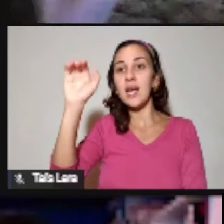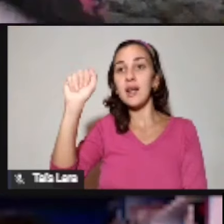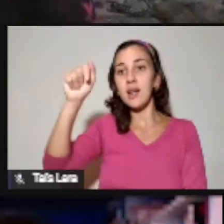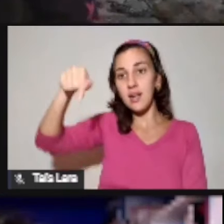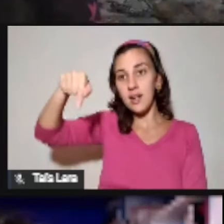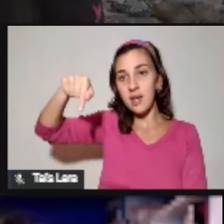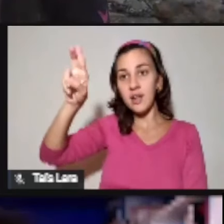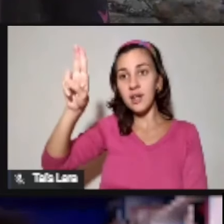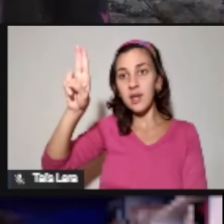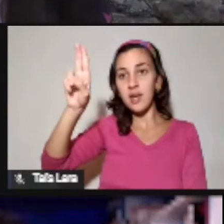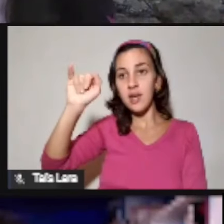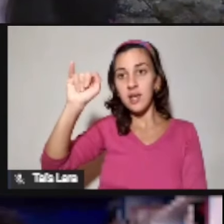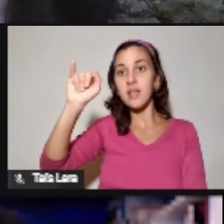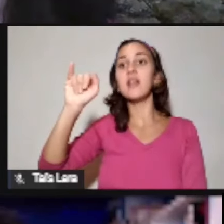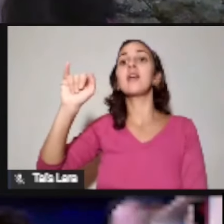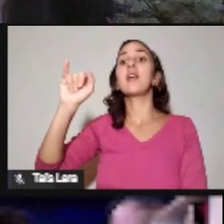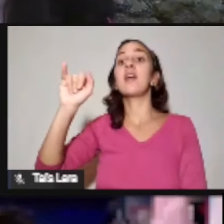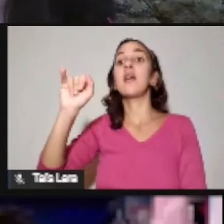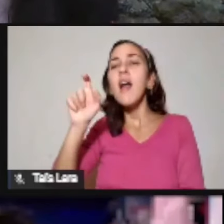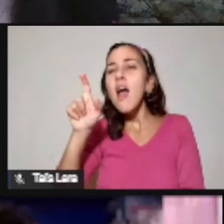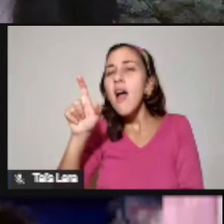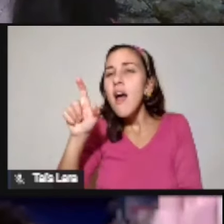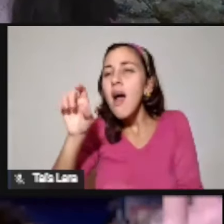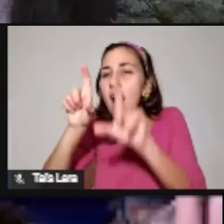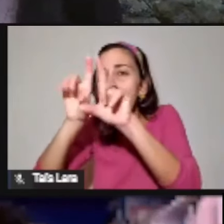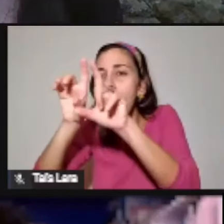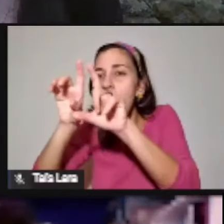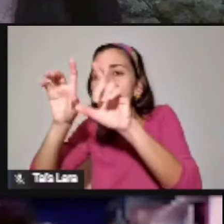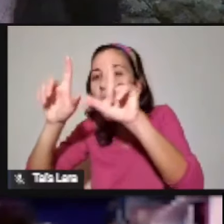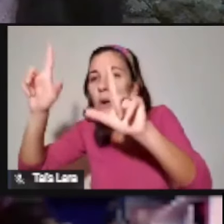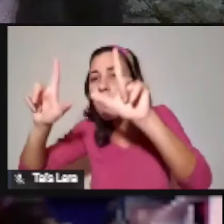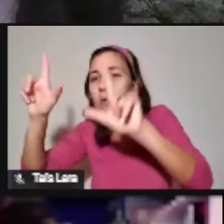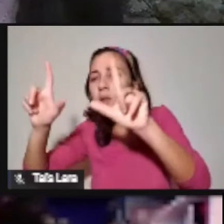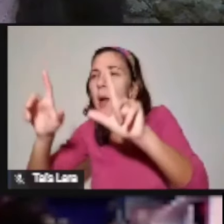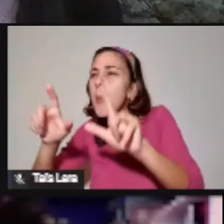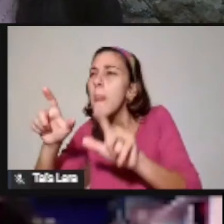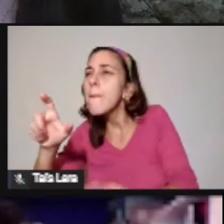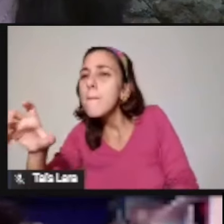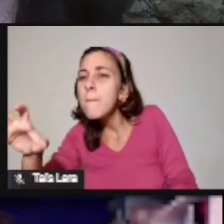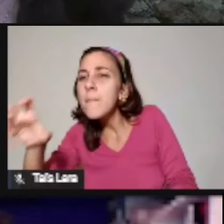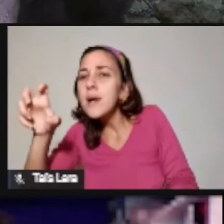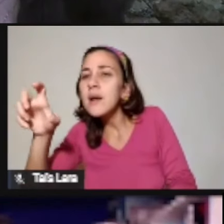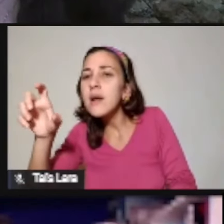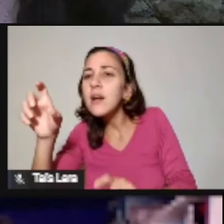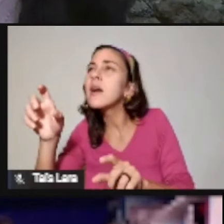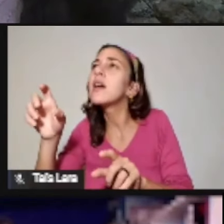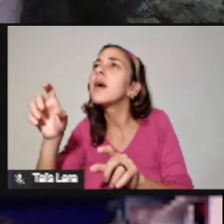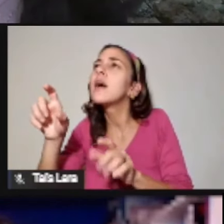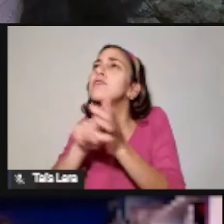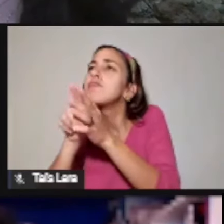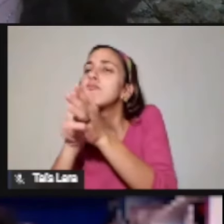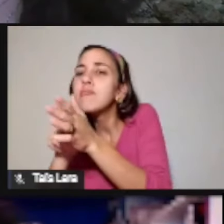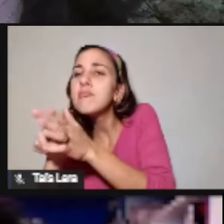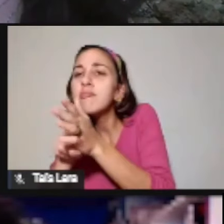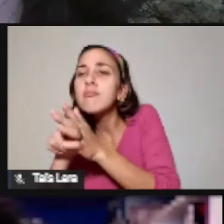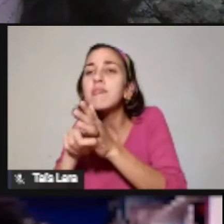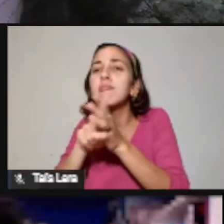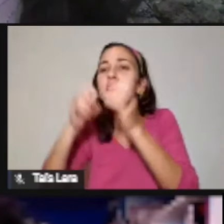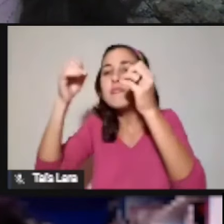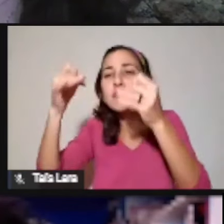inclusive. E aí você clica lá e vai ter todo o embasamento do projeto, vai estar explicando como é que funciona, e